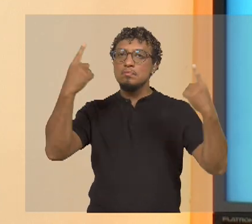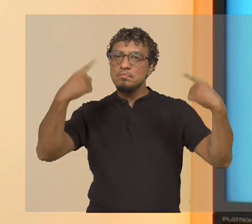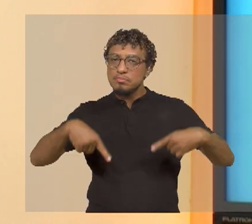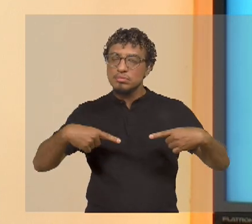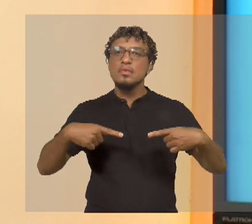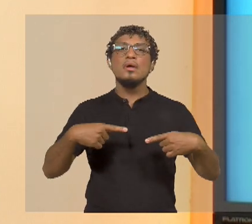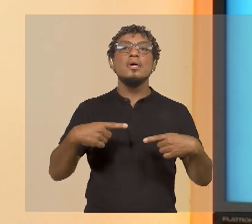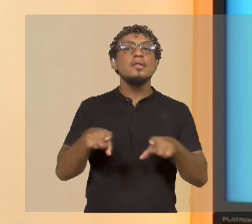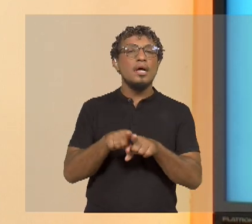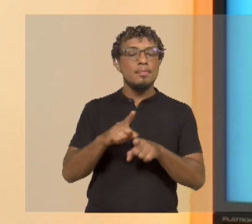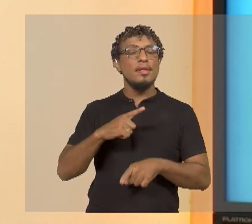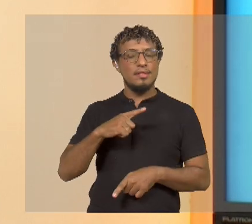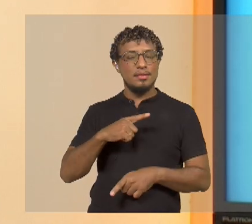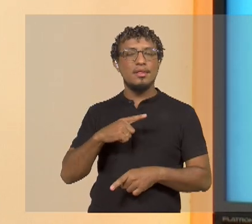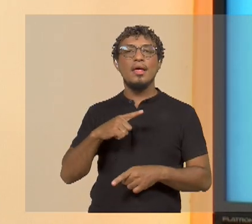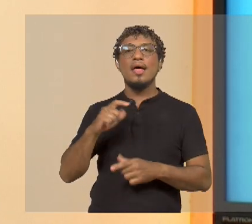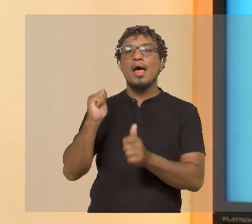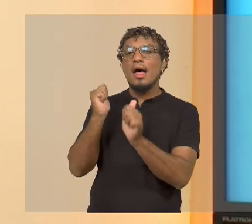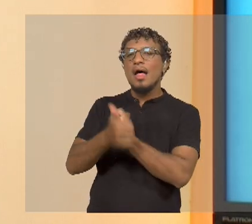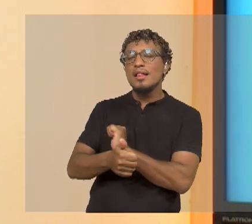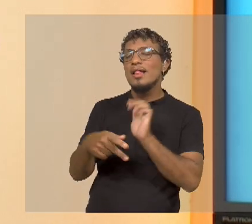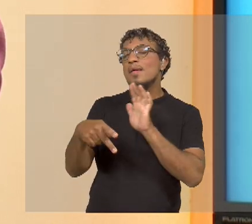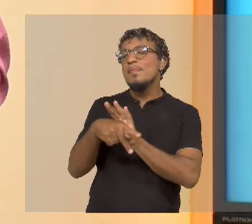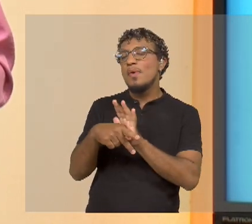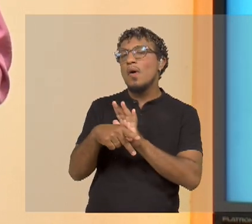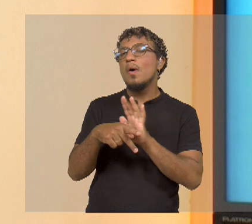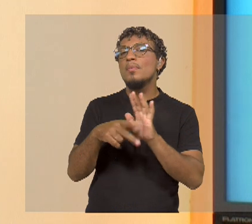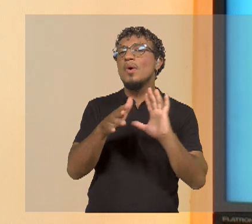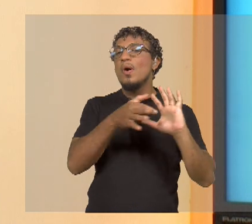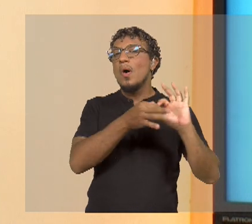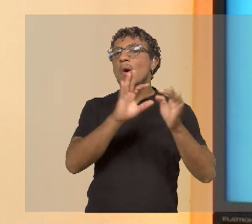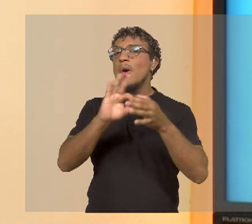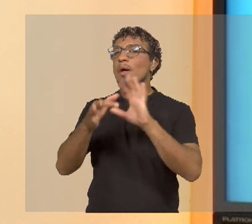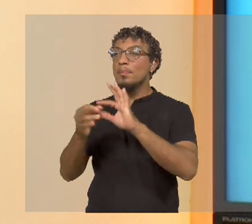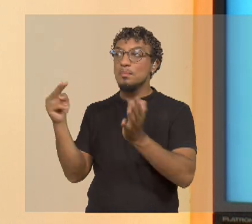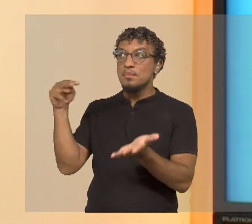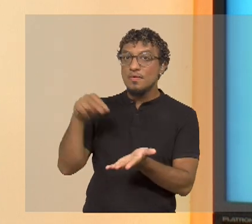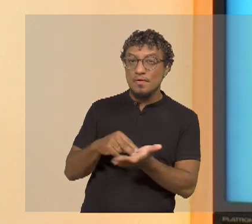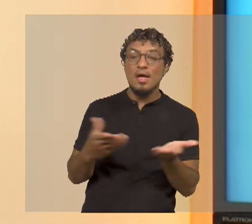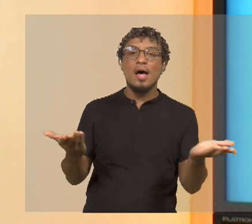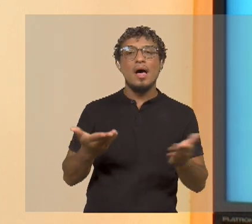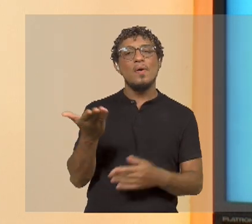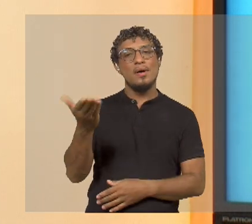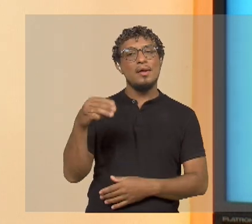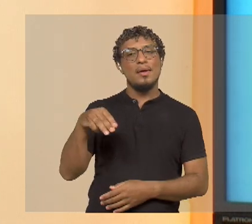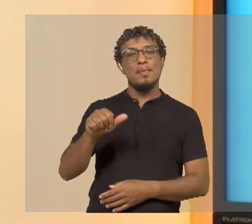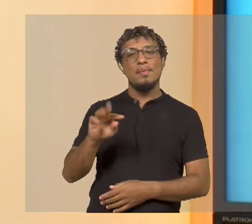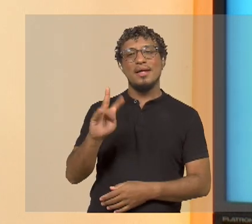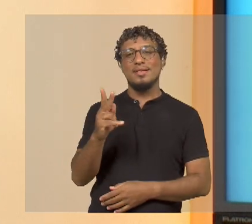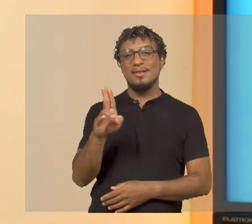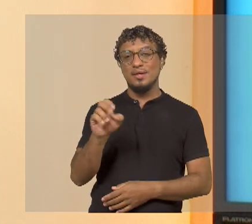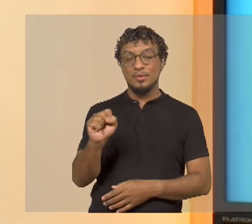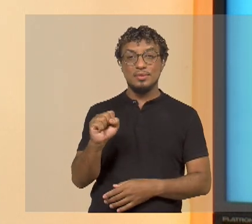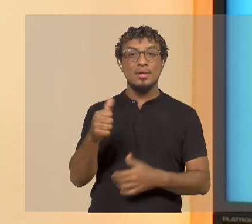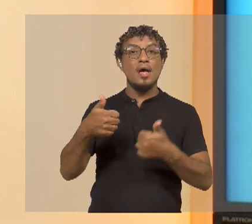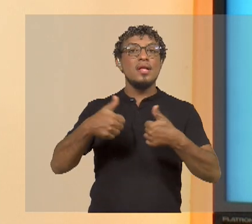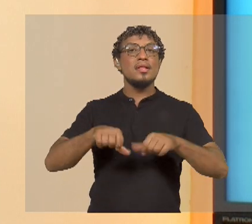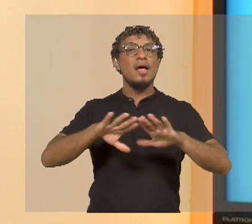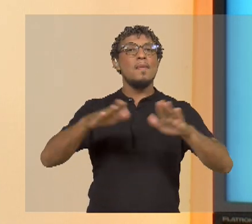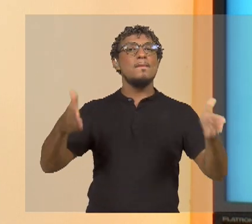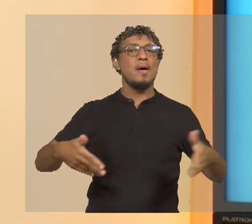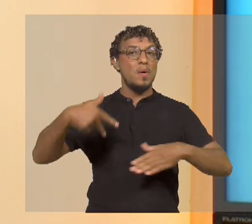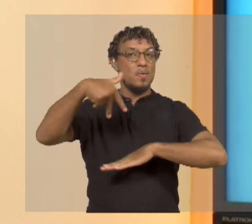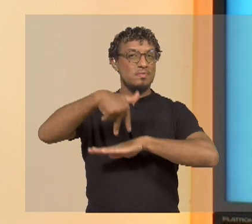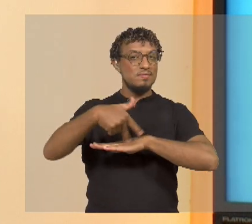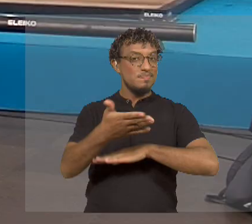atleta olímpica aqui na cidade. Quem traz todas as informações para a gente é o repórter Matheus Souza, que está lá direto do palco da